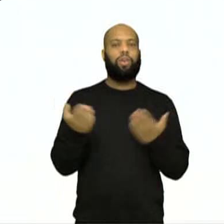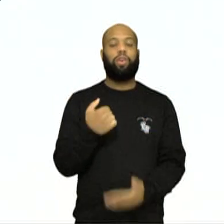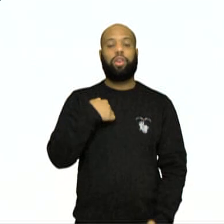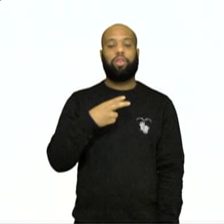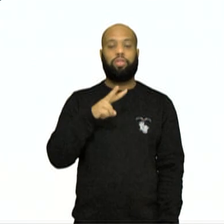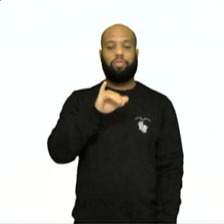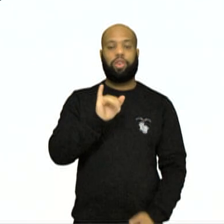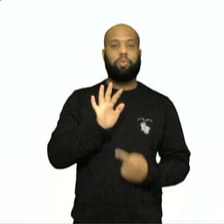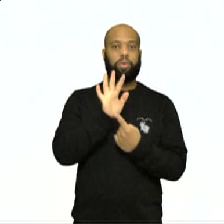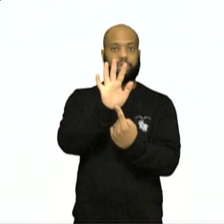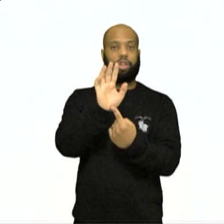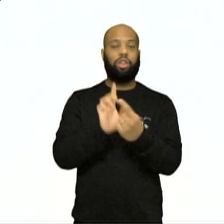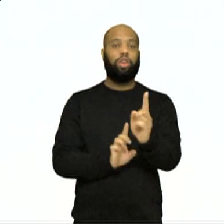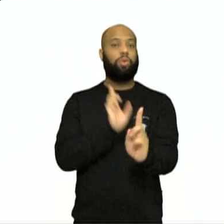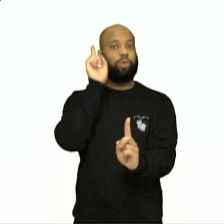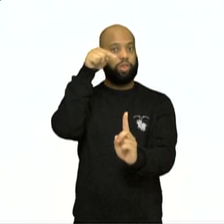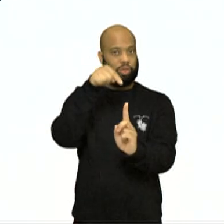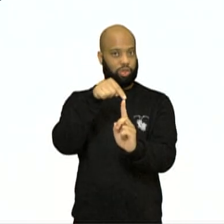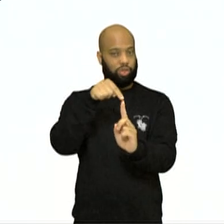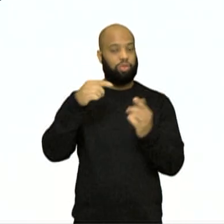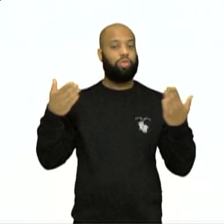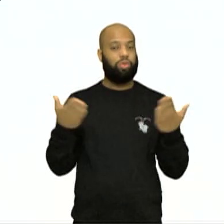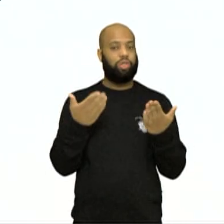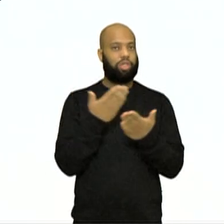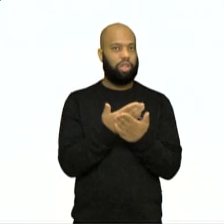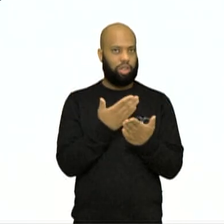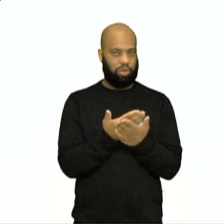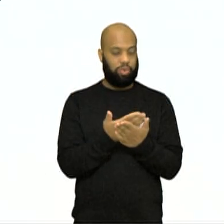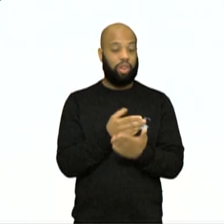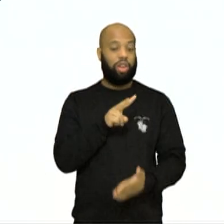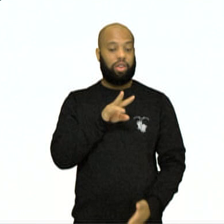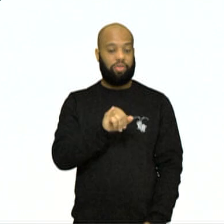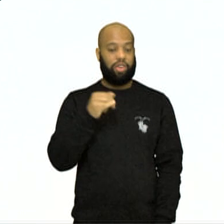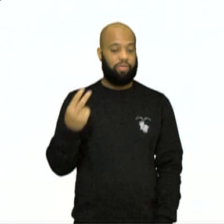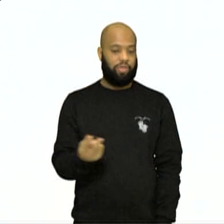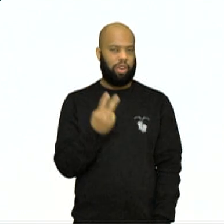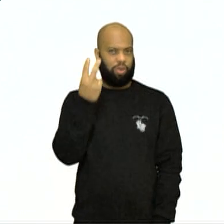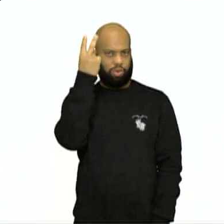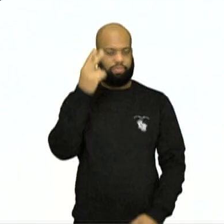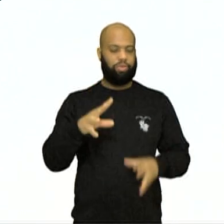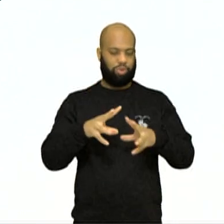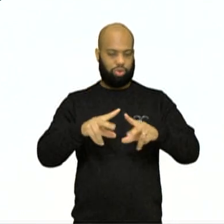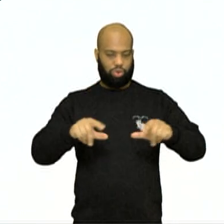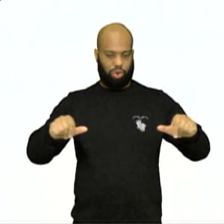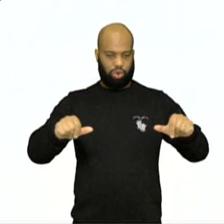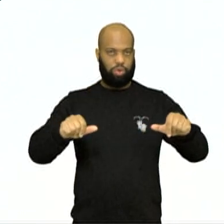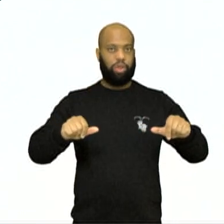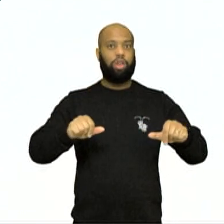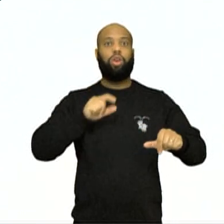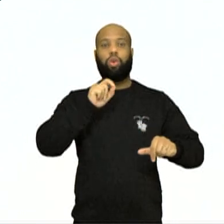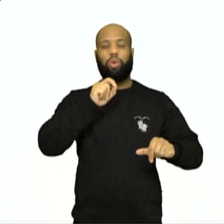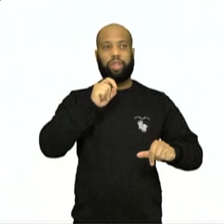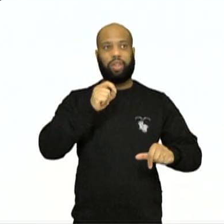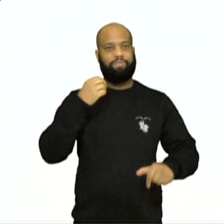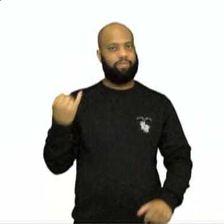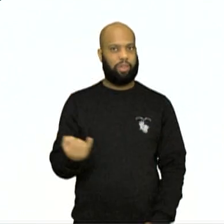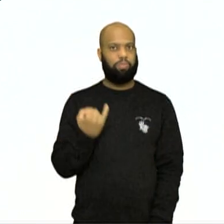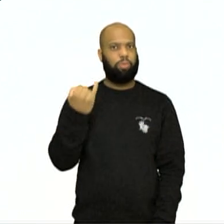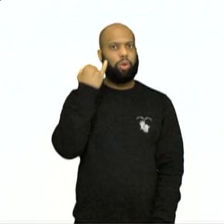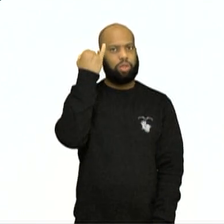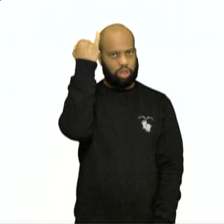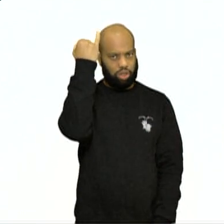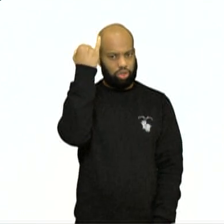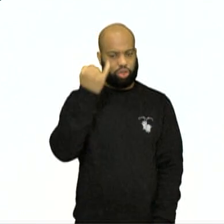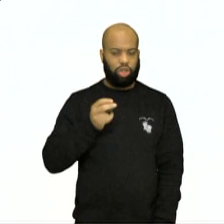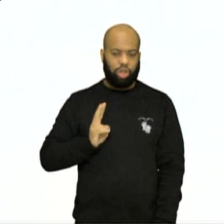vocês os objetivos da nossa aula, que é valorizar o solo como um elemento de sustento da vida na